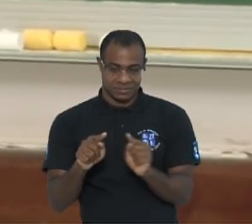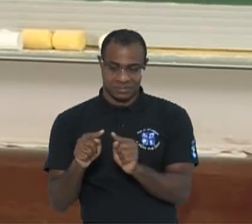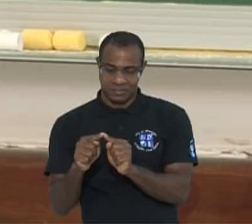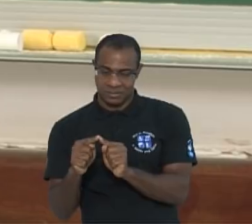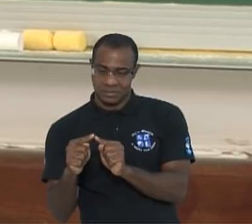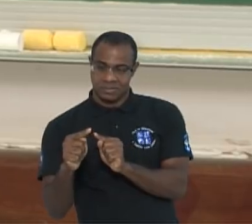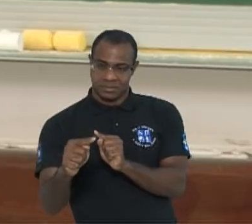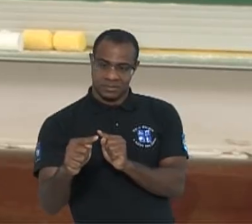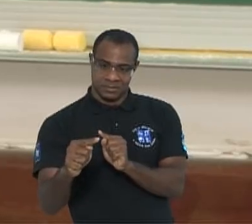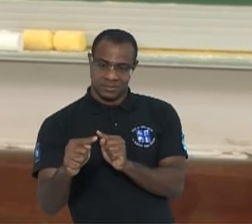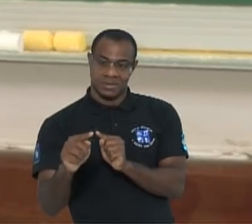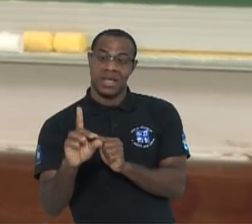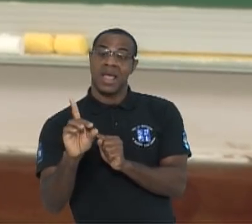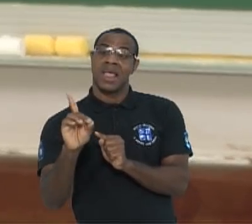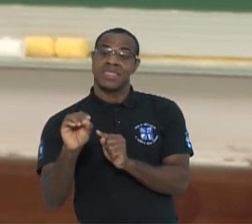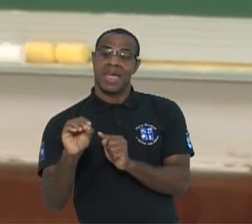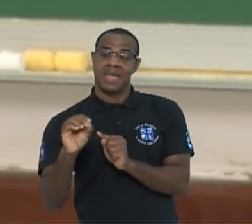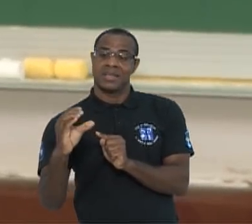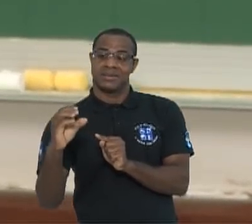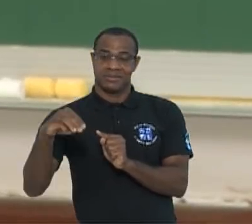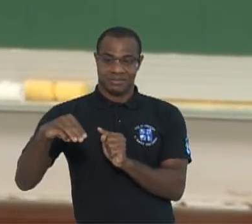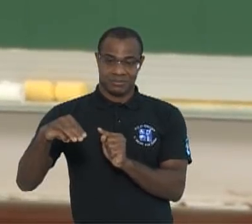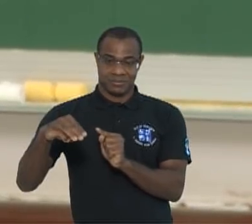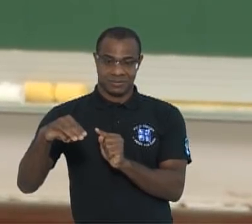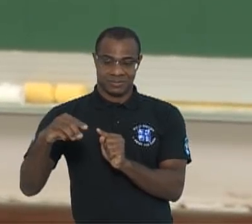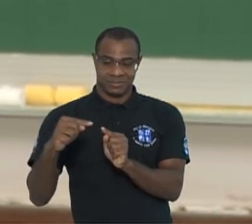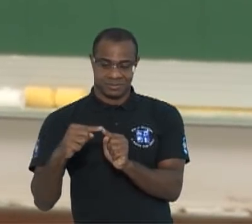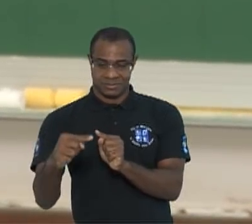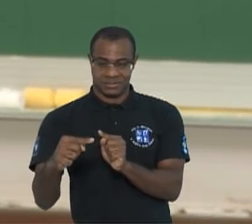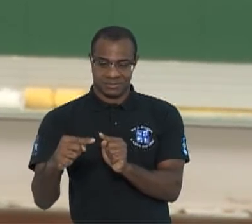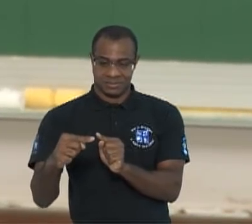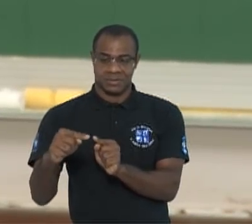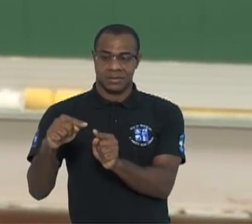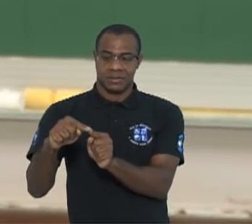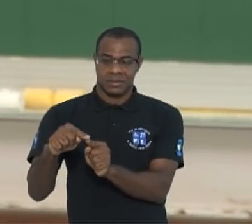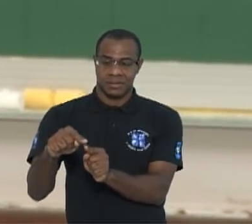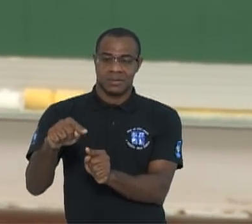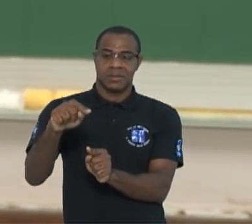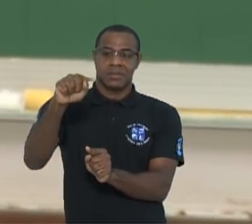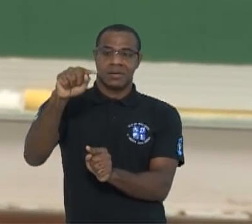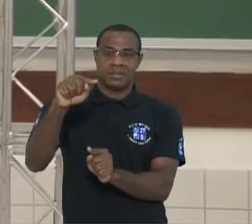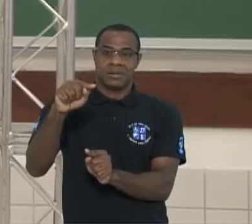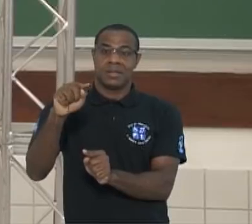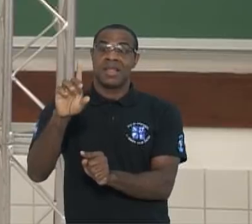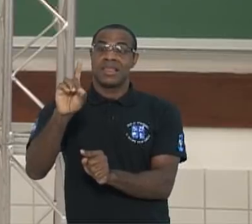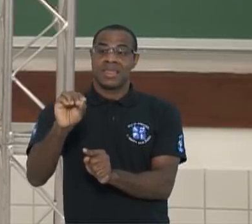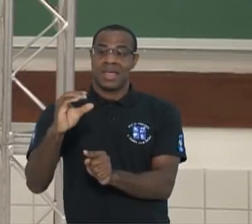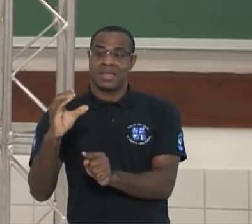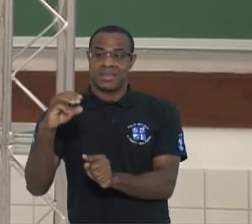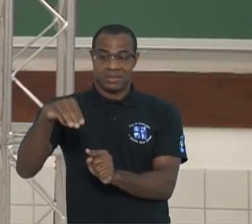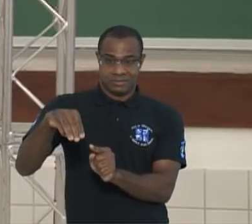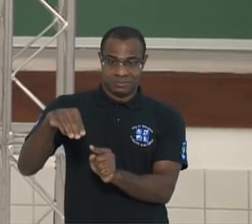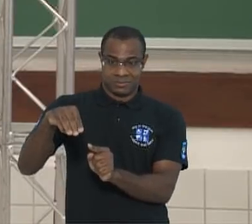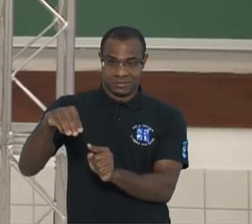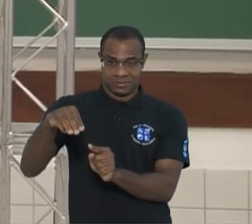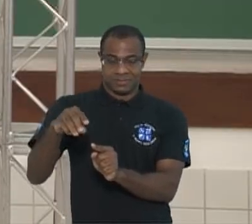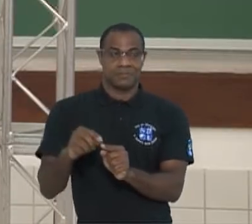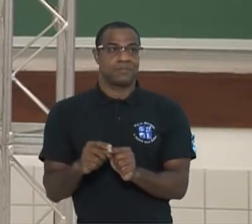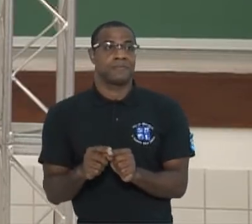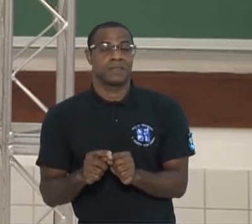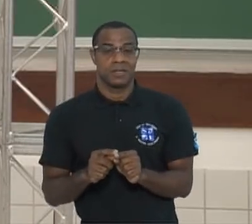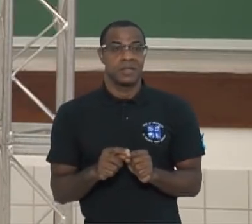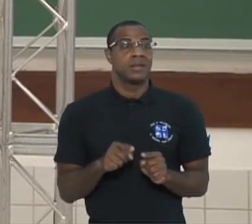largura. E nós temos 10 centímetros de altura. Então, esse